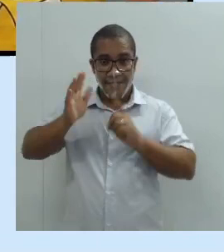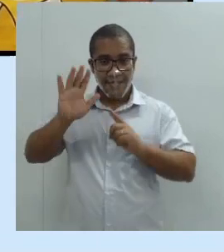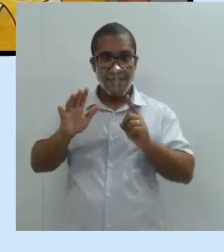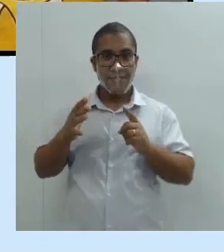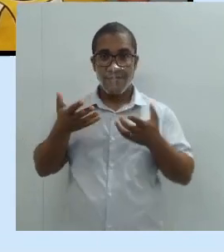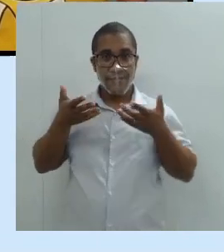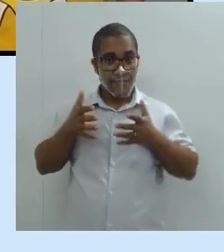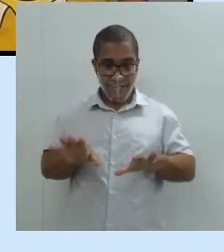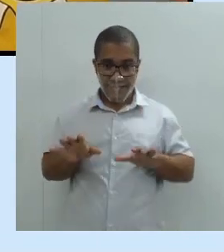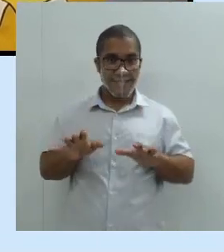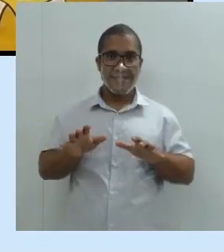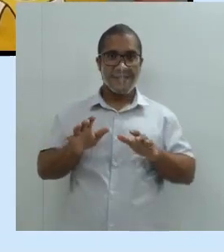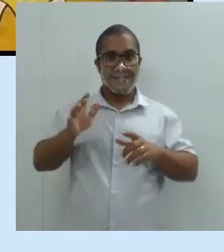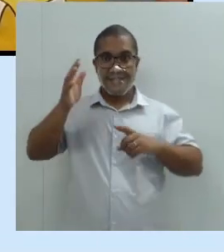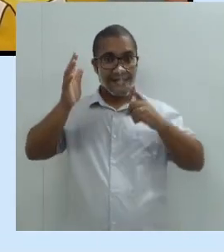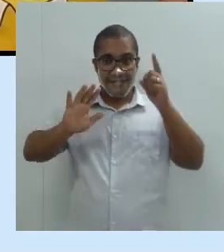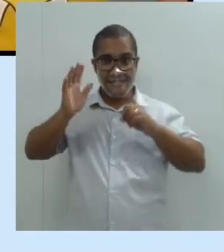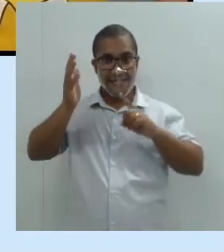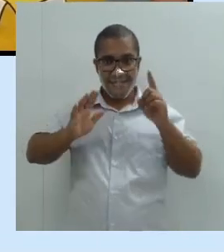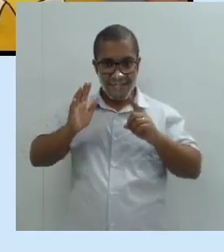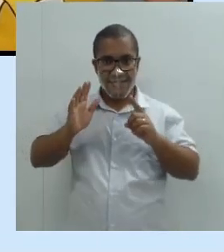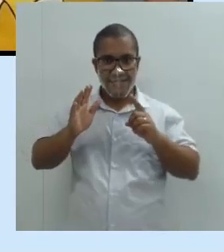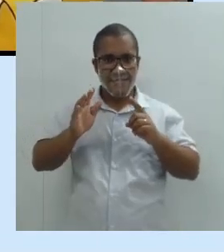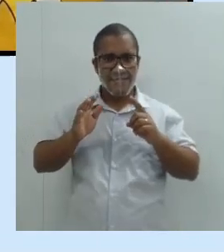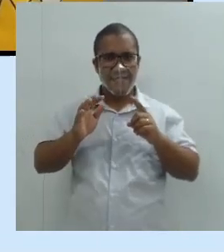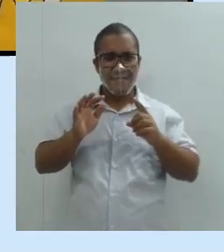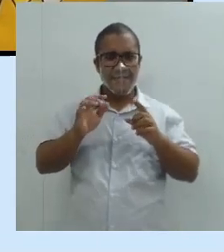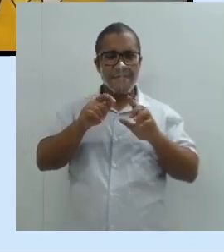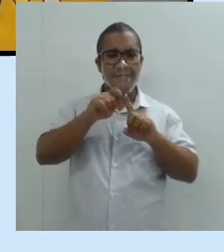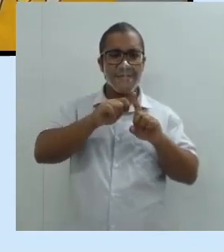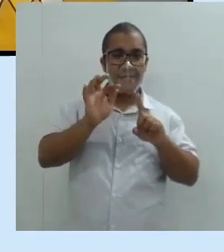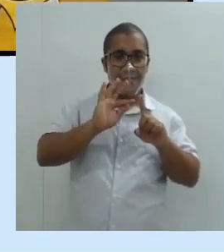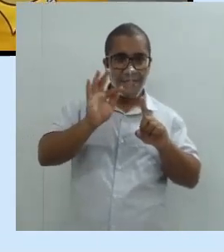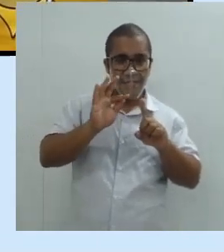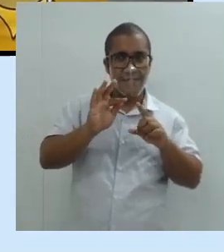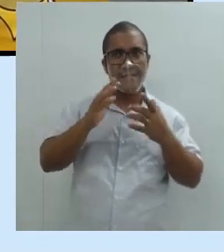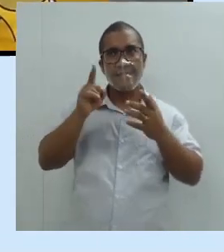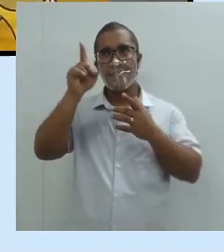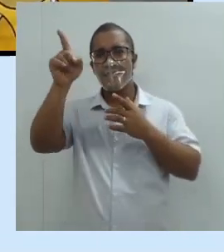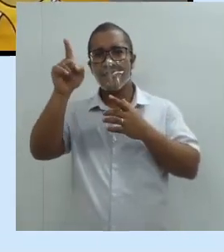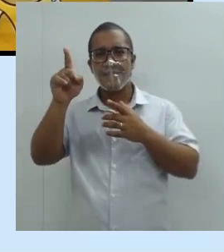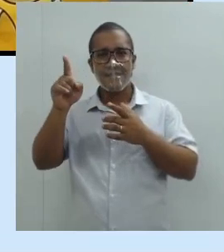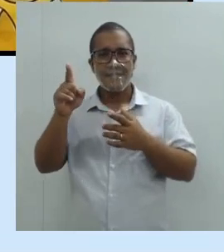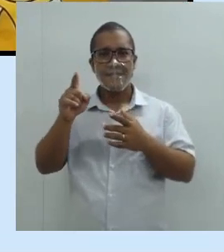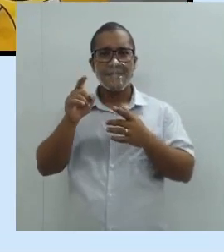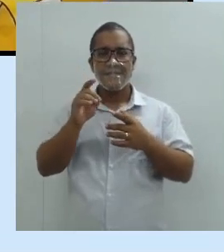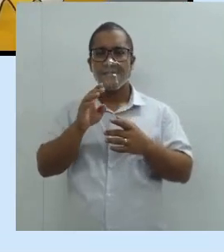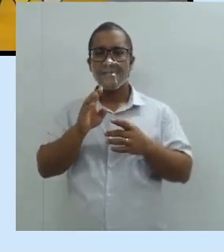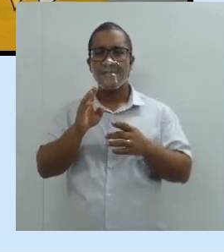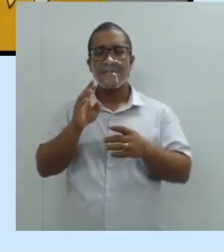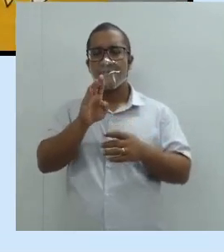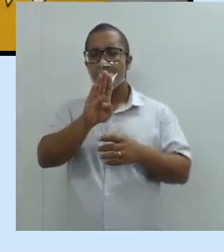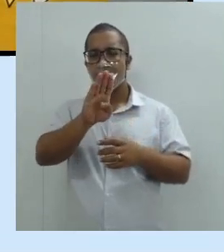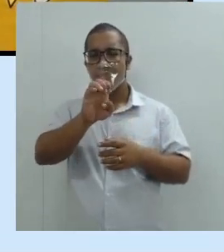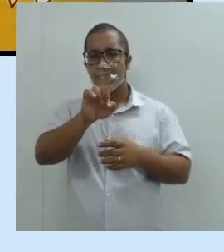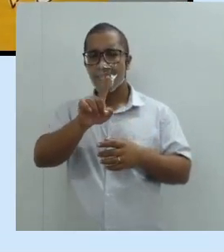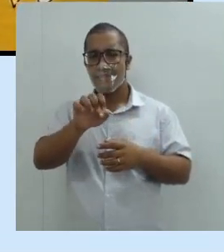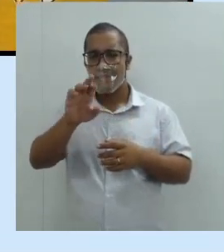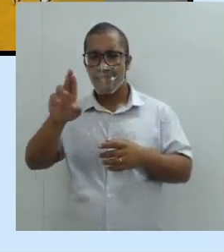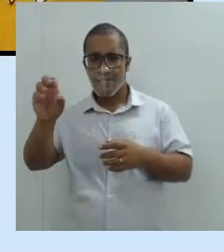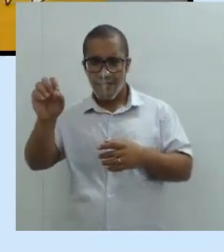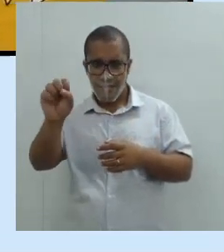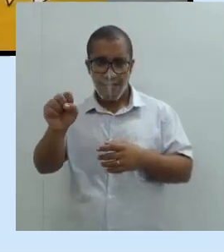pular frevo, né? Ali em Olinda, né? Quem é de Bezerro, brincar de Papangu, né? Quem é lá de